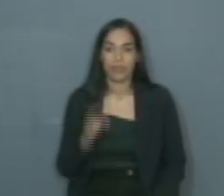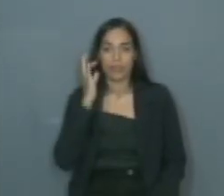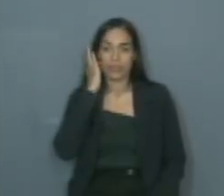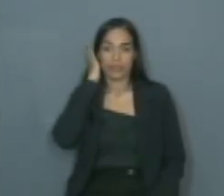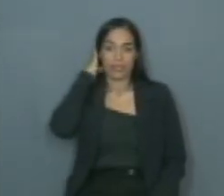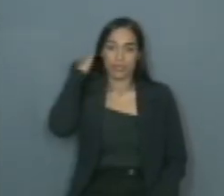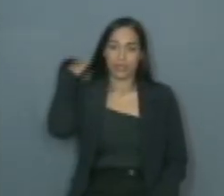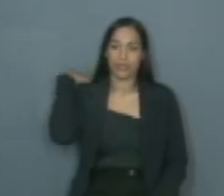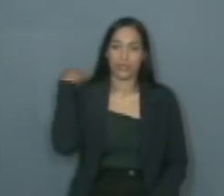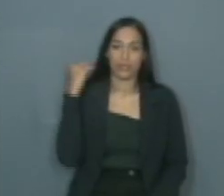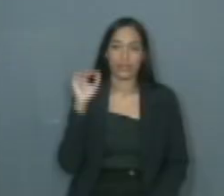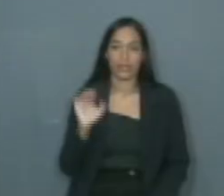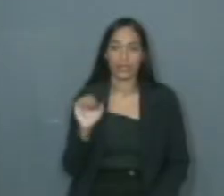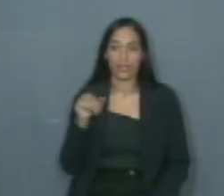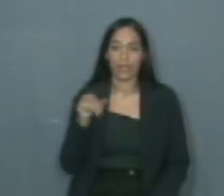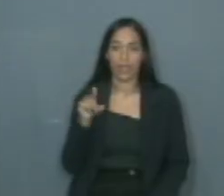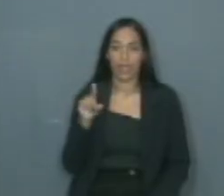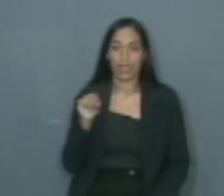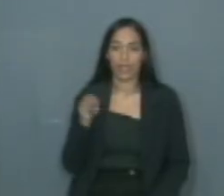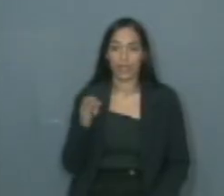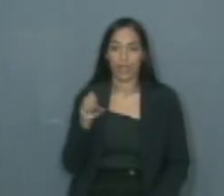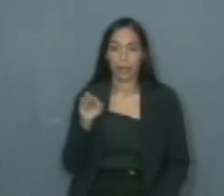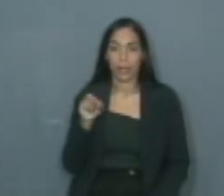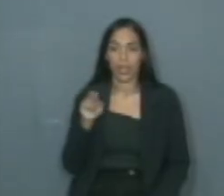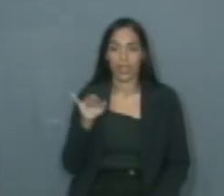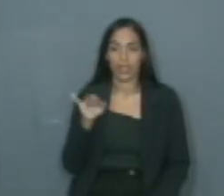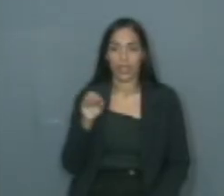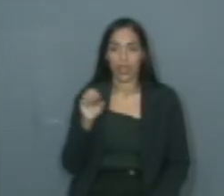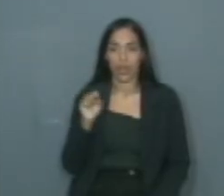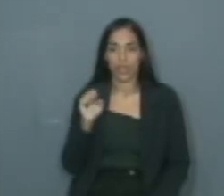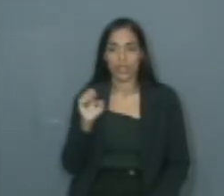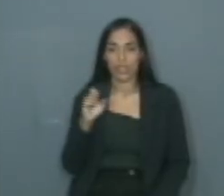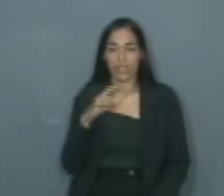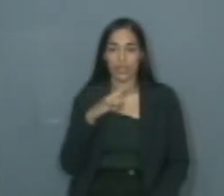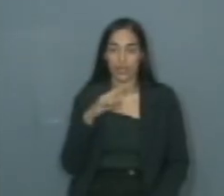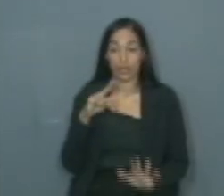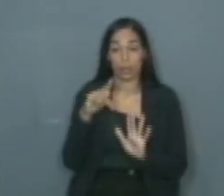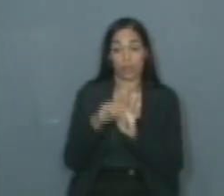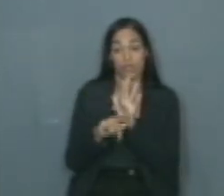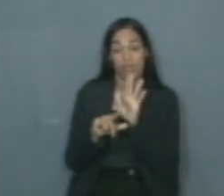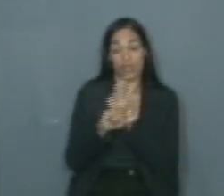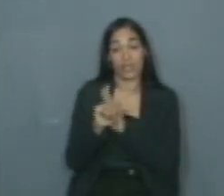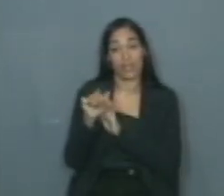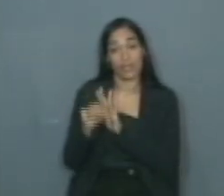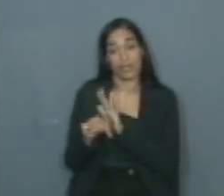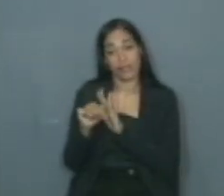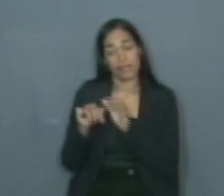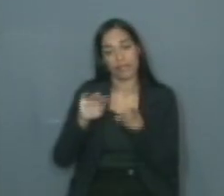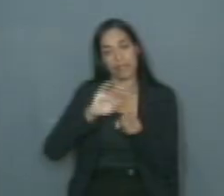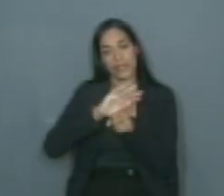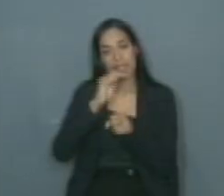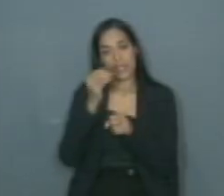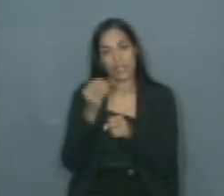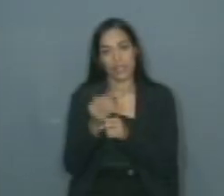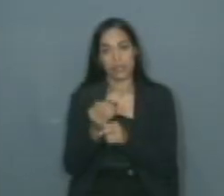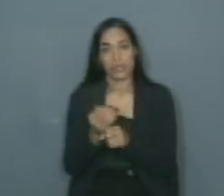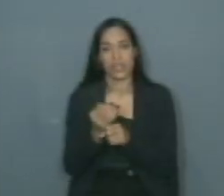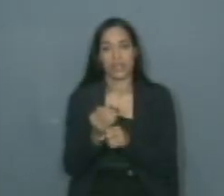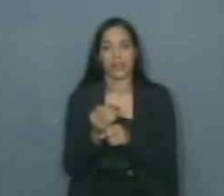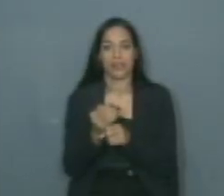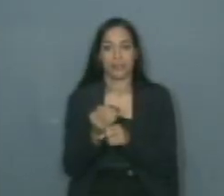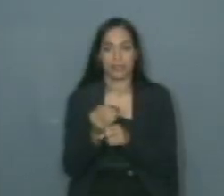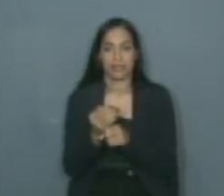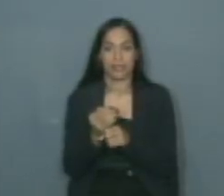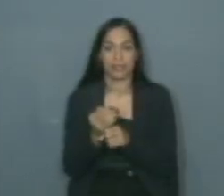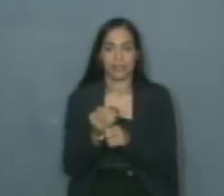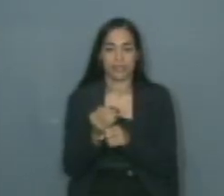a endometriose. Nós temos um projeto de lei nessa casa, tramitando